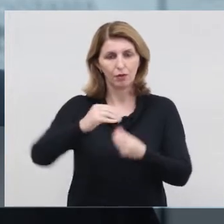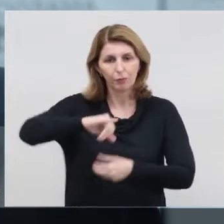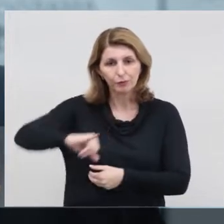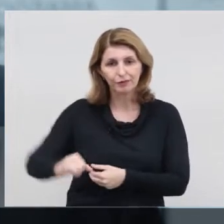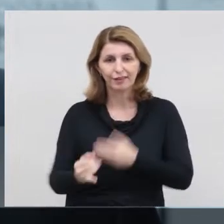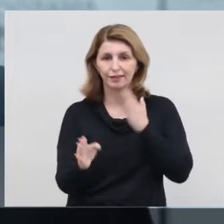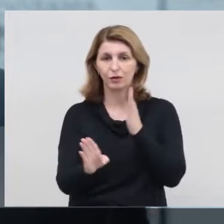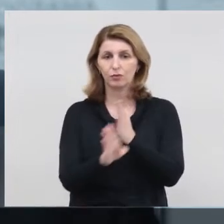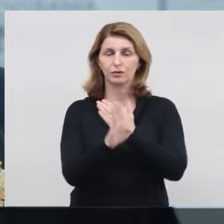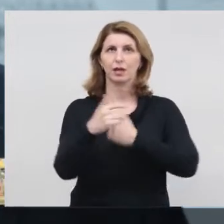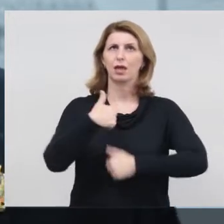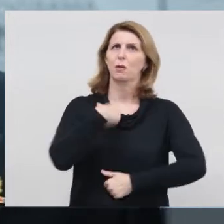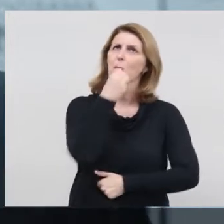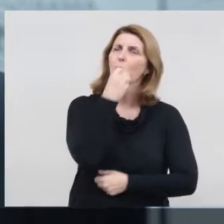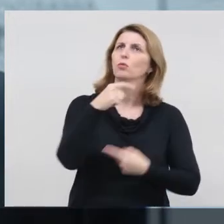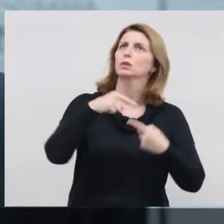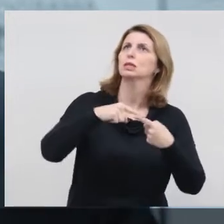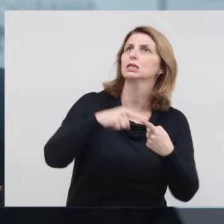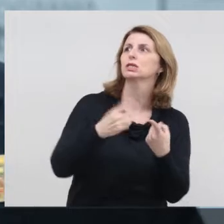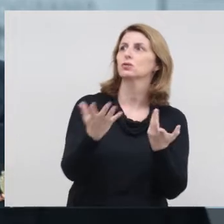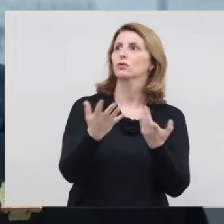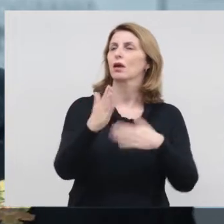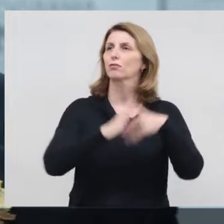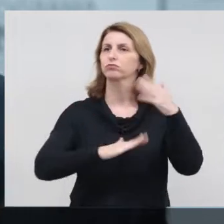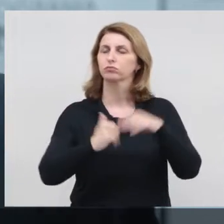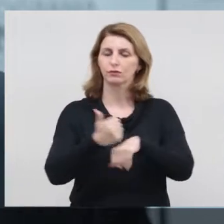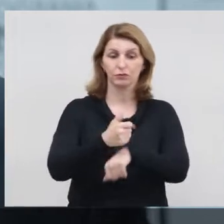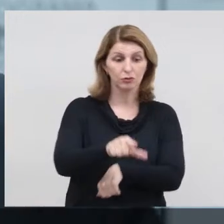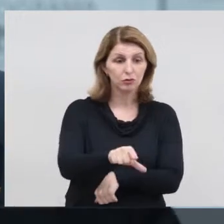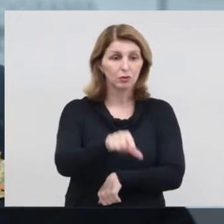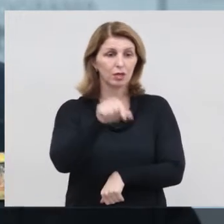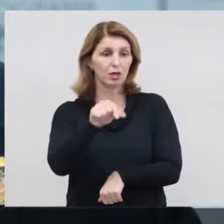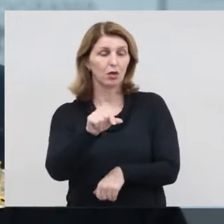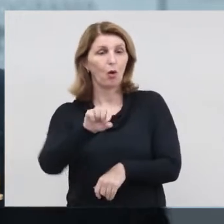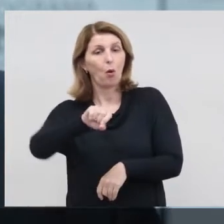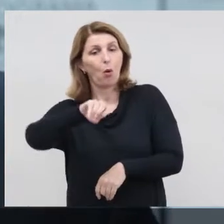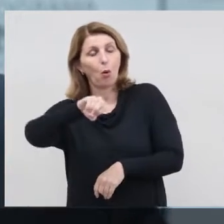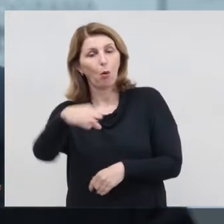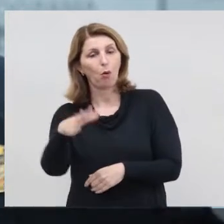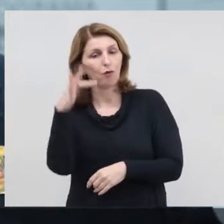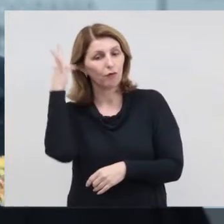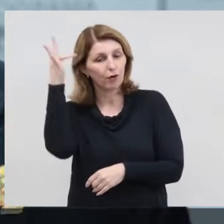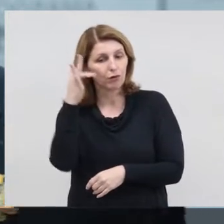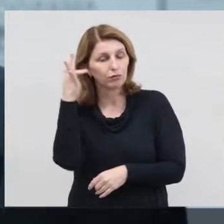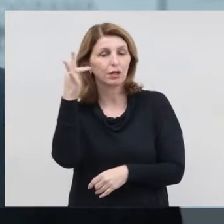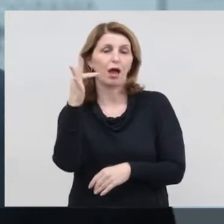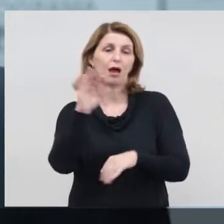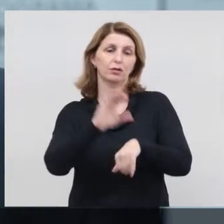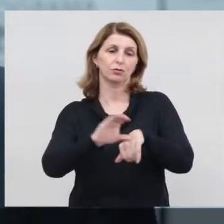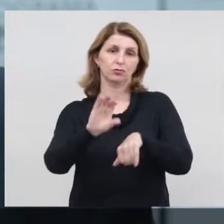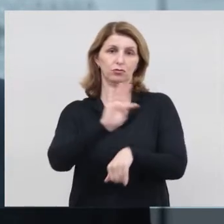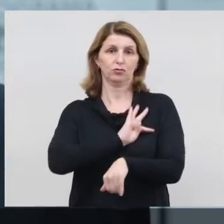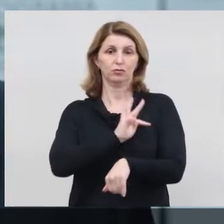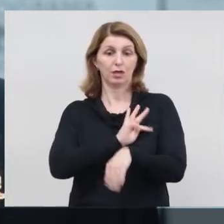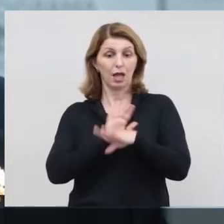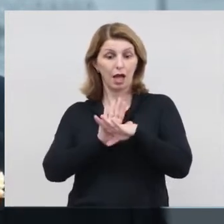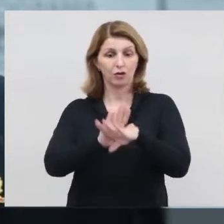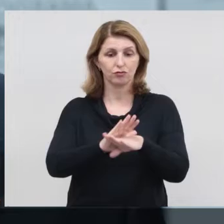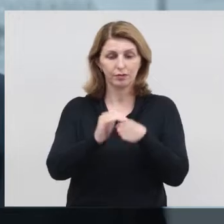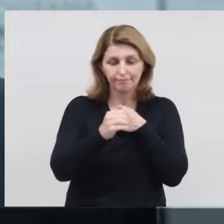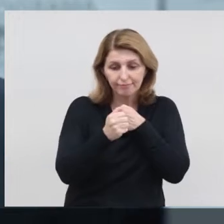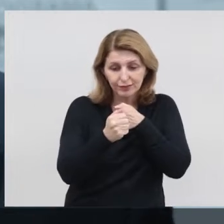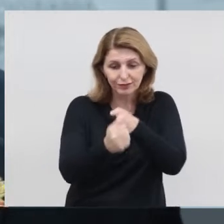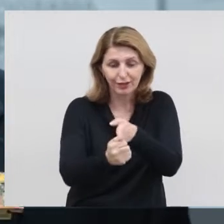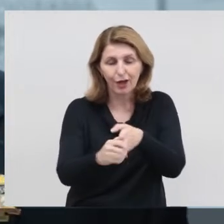então isso ajuda ele vai encontrar Poxa sua valnício eu quero seguir essa profissão eu vou fazer uma faculdade de isso é um curso técnico daquilo então